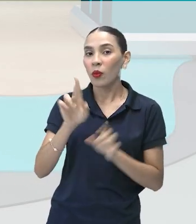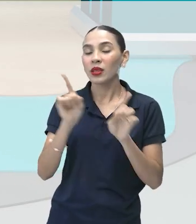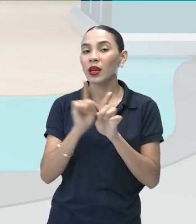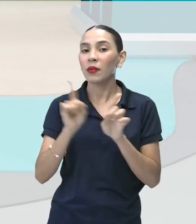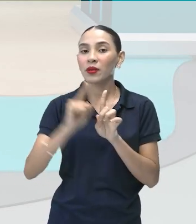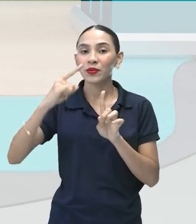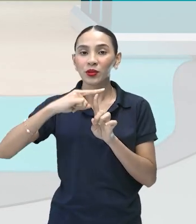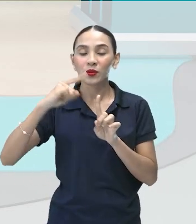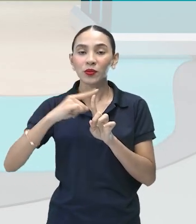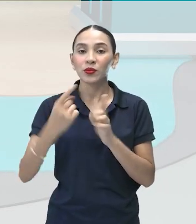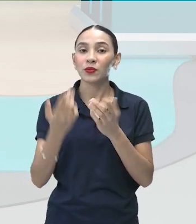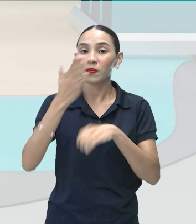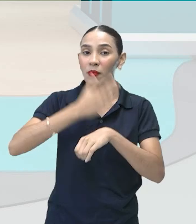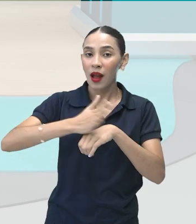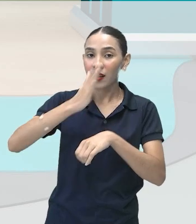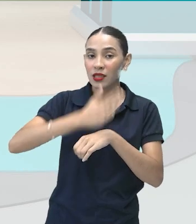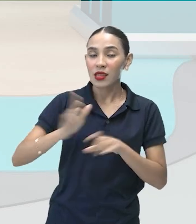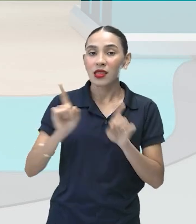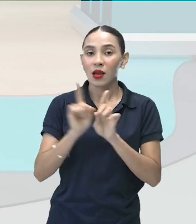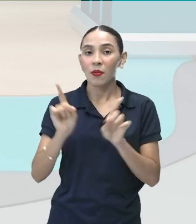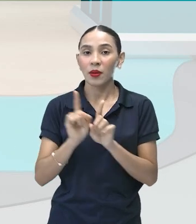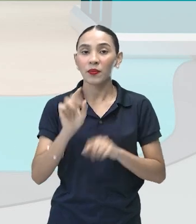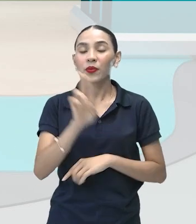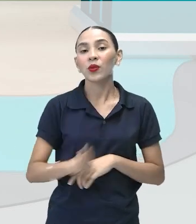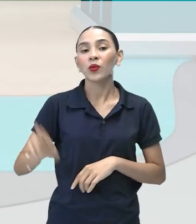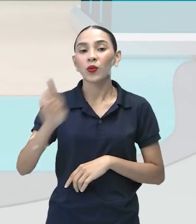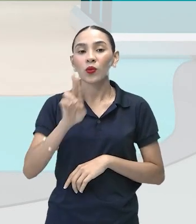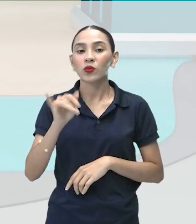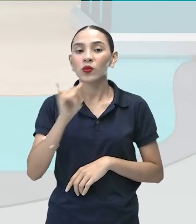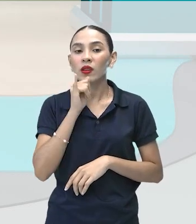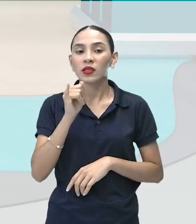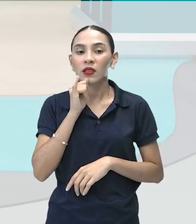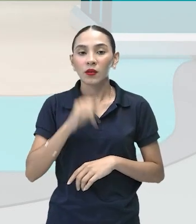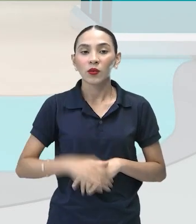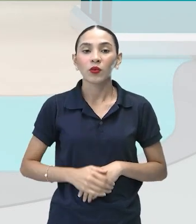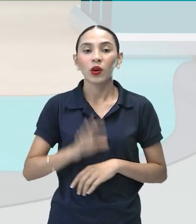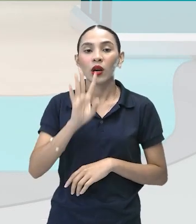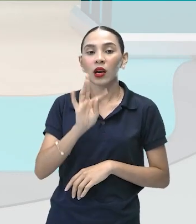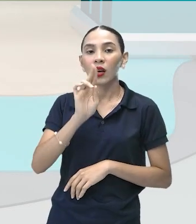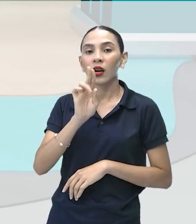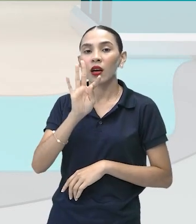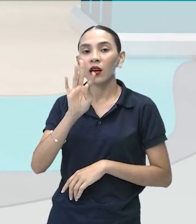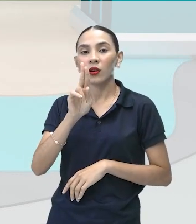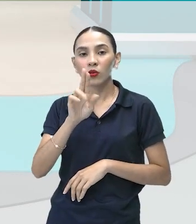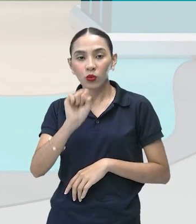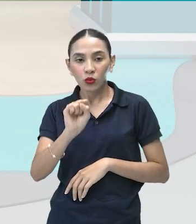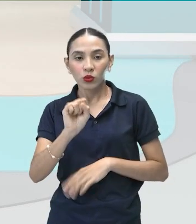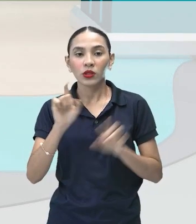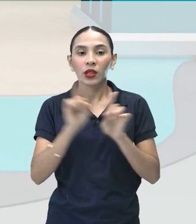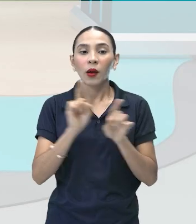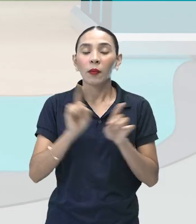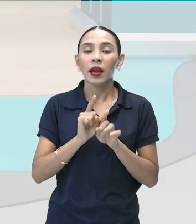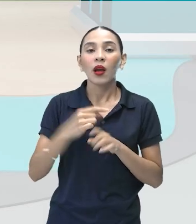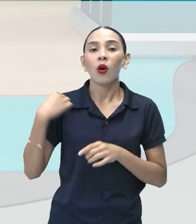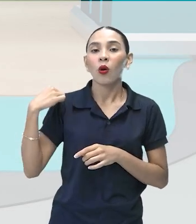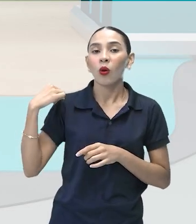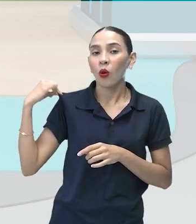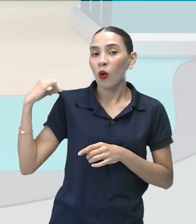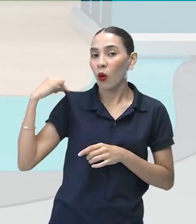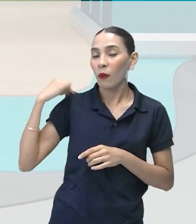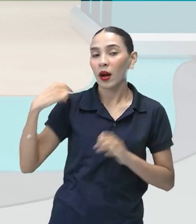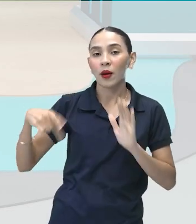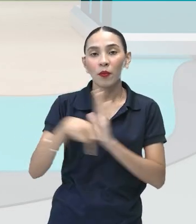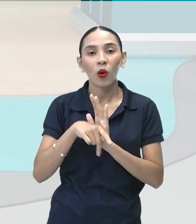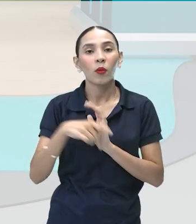mesma forma de execução. O uso de tutus, né, e figurinos formais, ele também tem